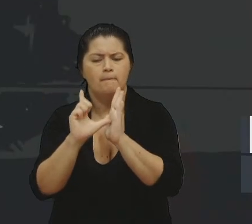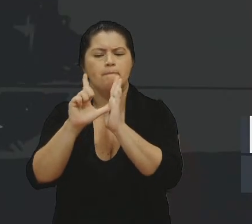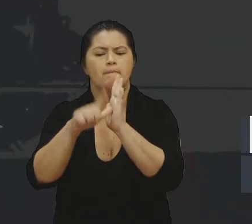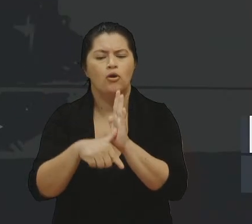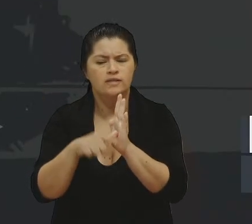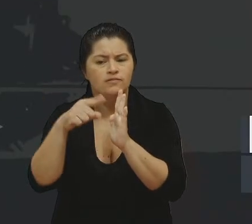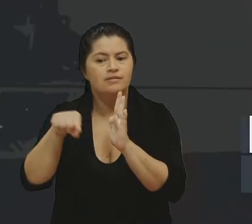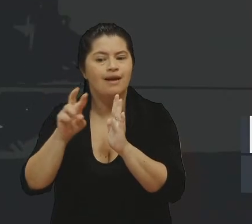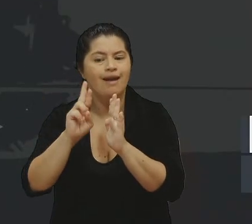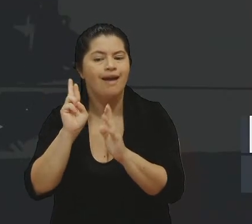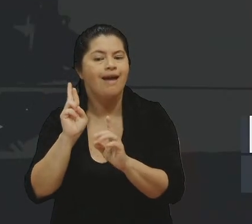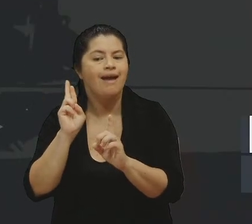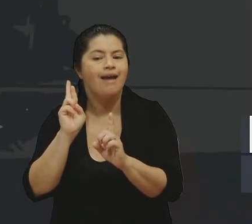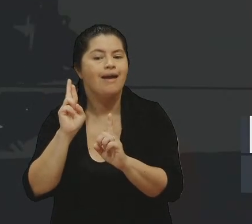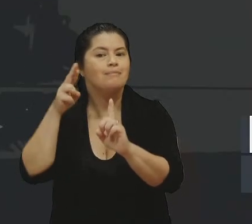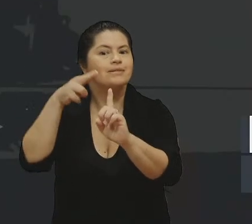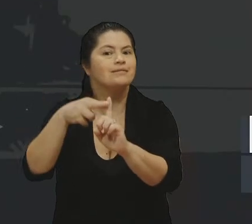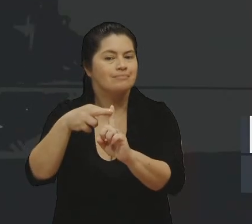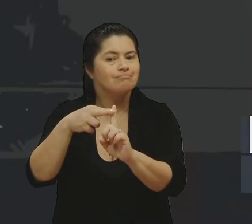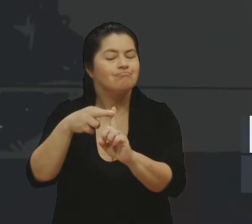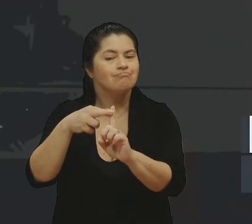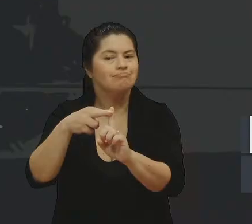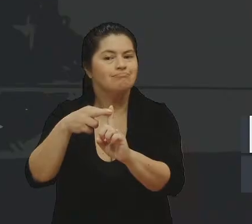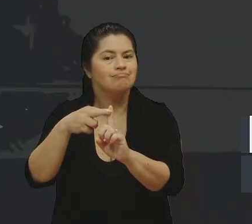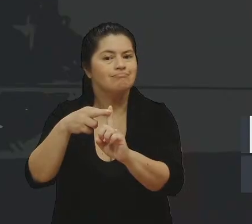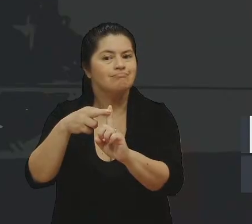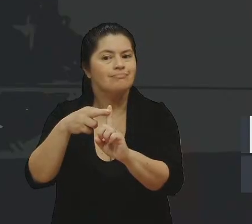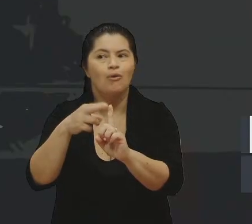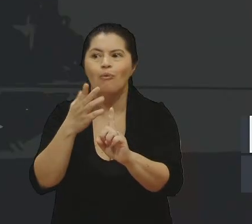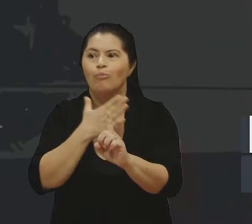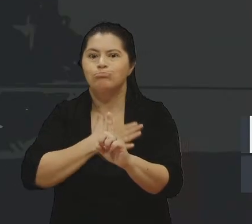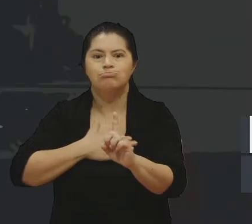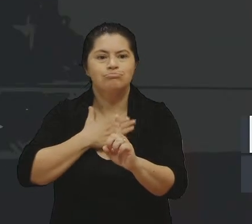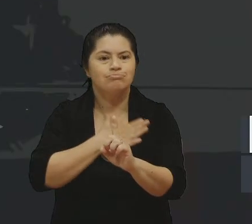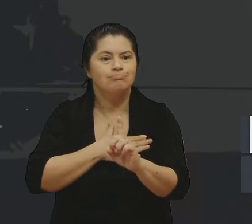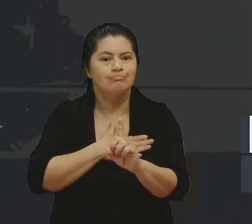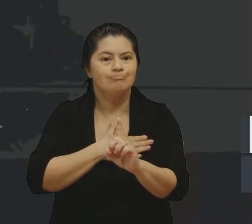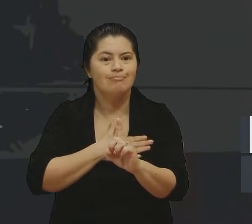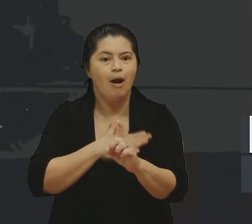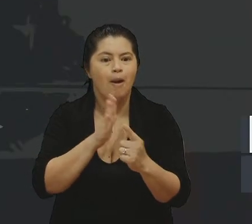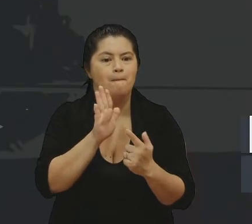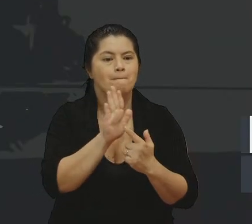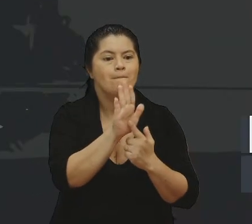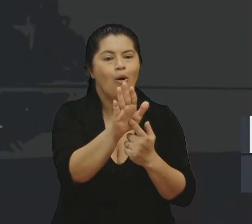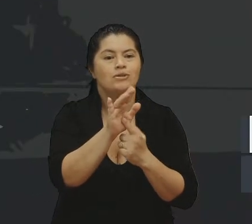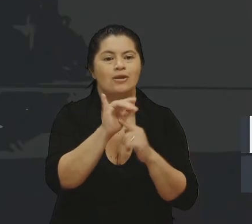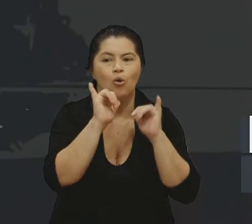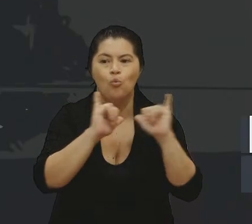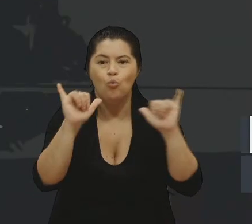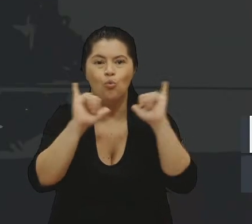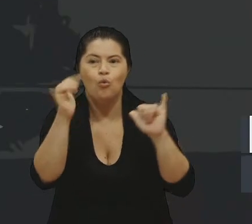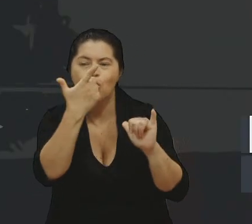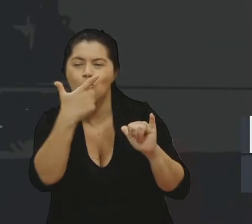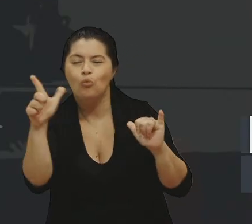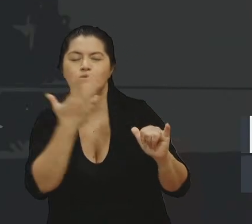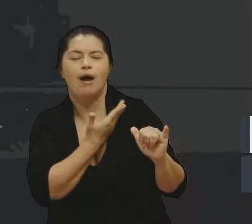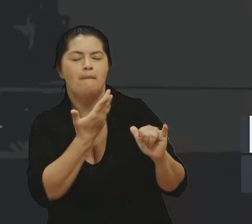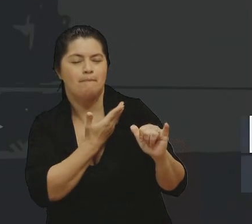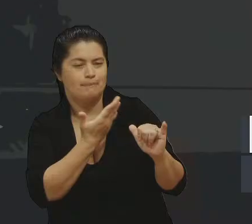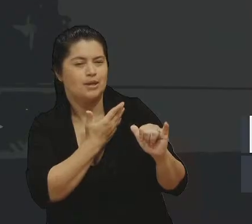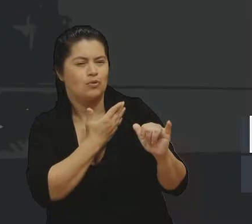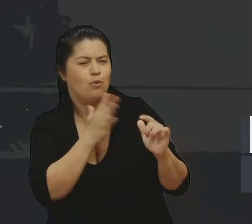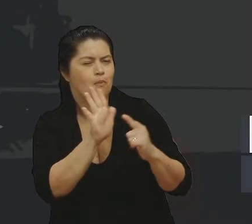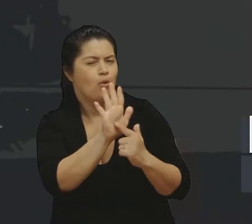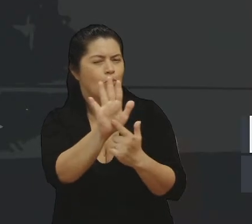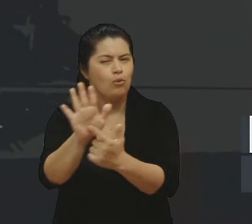vira um representante. O cara levou lá, gostou tanto do peludinhos que ele começa a indicar para os outros amigos dele, porque esse cara anda com outros cachorros de raça. Ele começa a indicar e